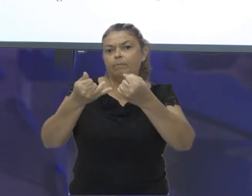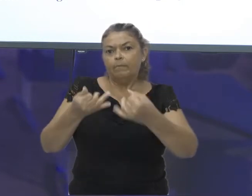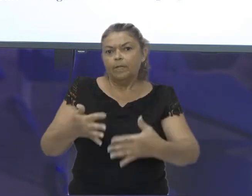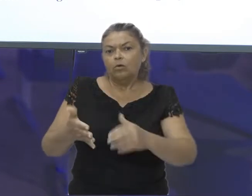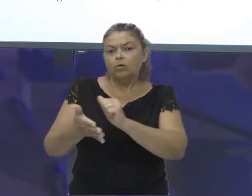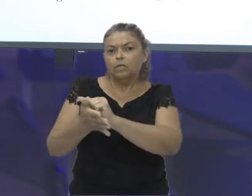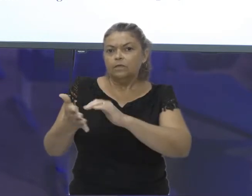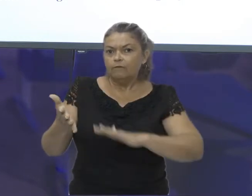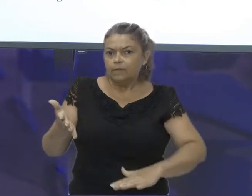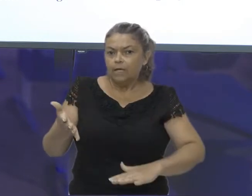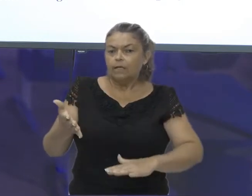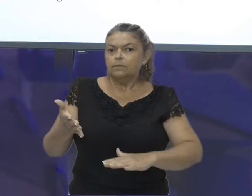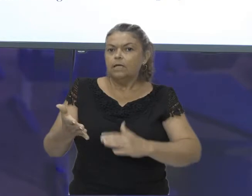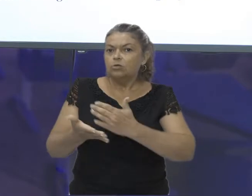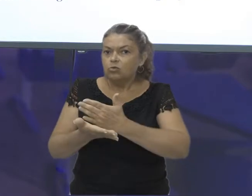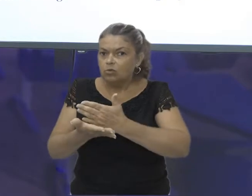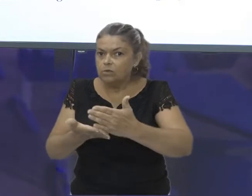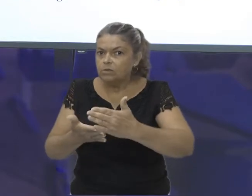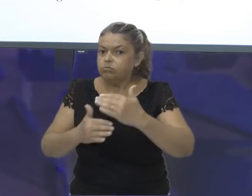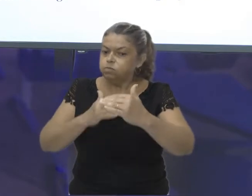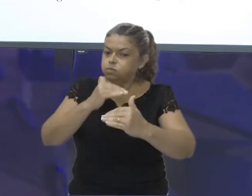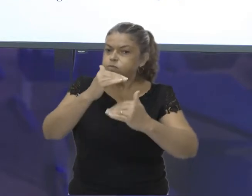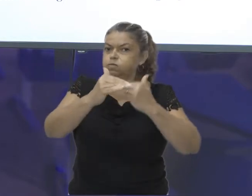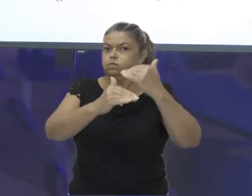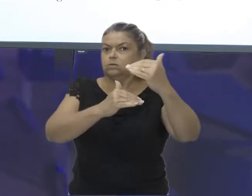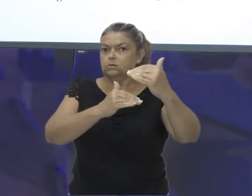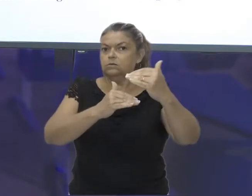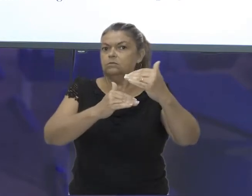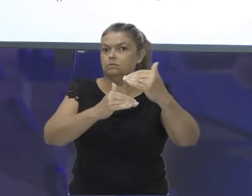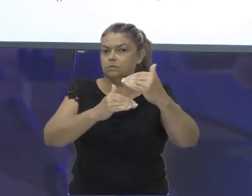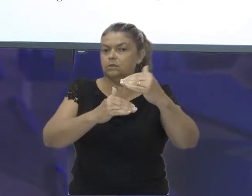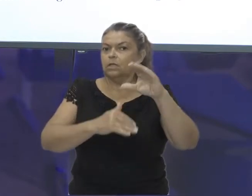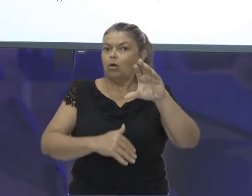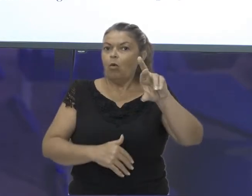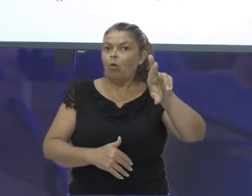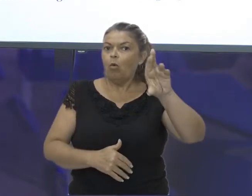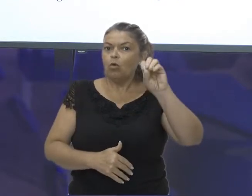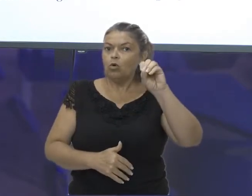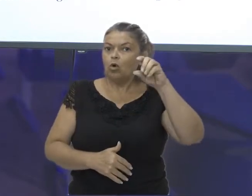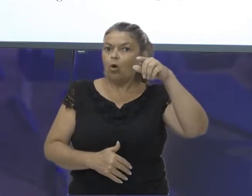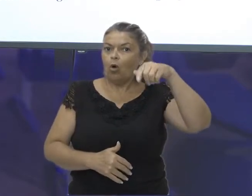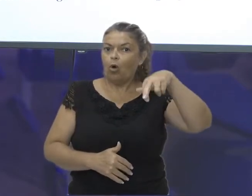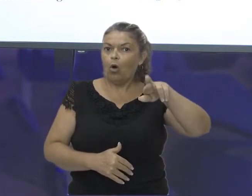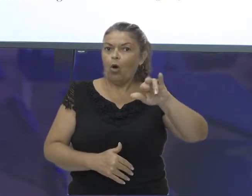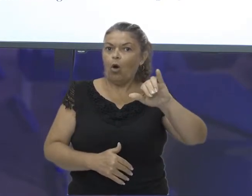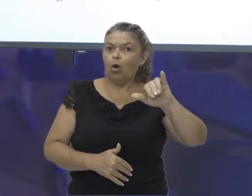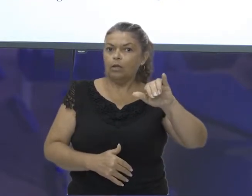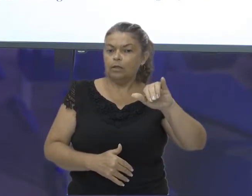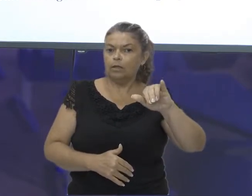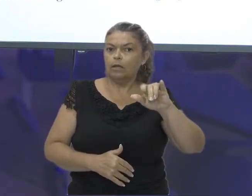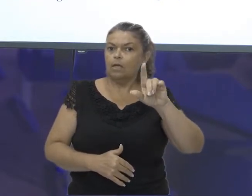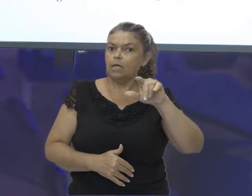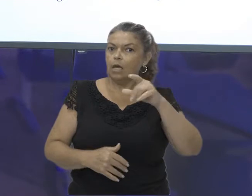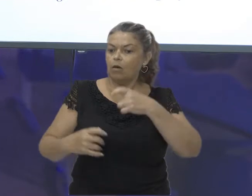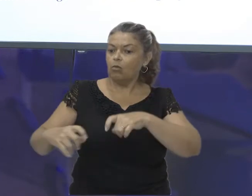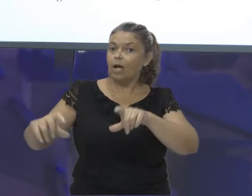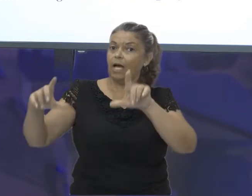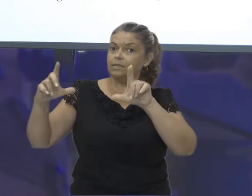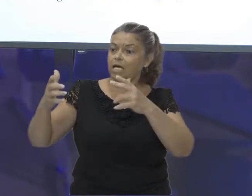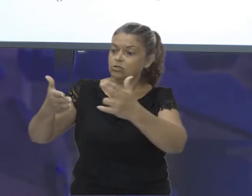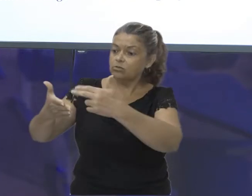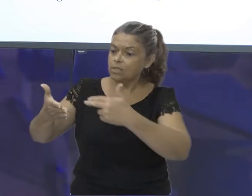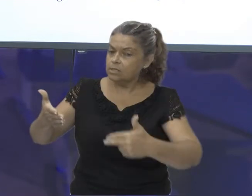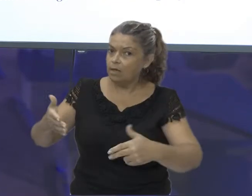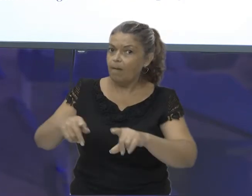a partir deles desenvolver um croquis. Mas como eu conheço os 8º anos, eu sei